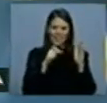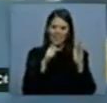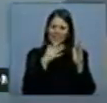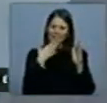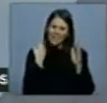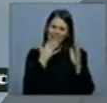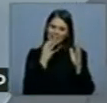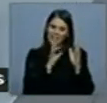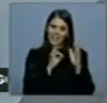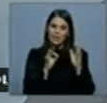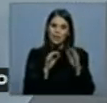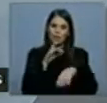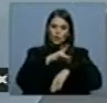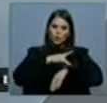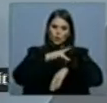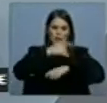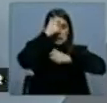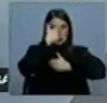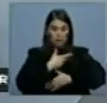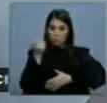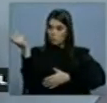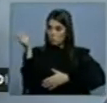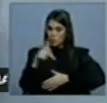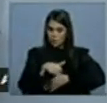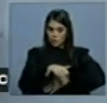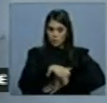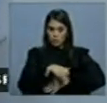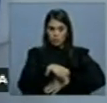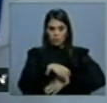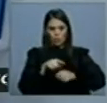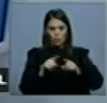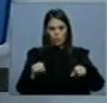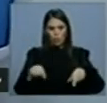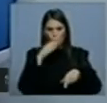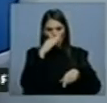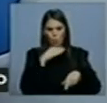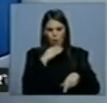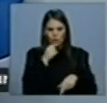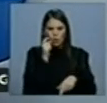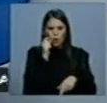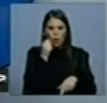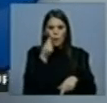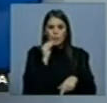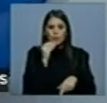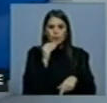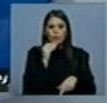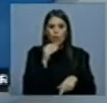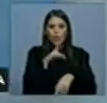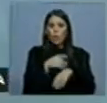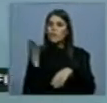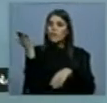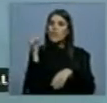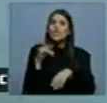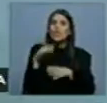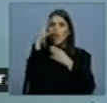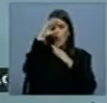Um doente que subitamente aparece no quarto de um menino. E de onde é que veio o doente? veio da Lua. E então começa aqui uma história sobre